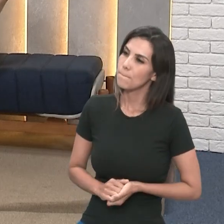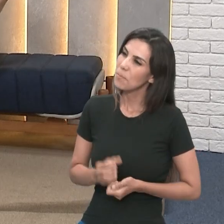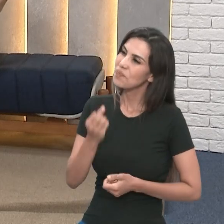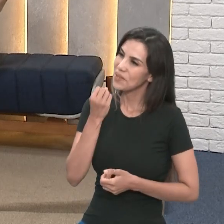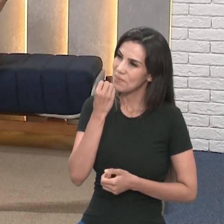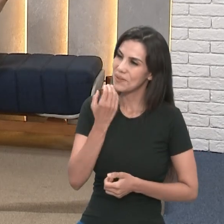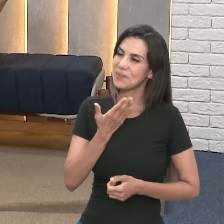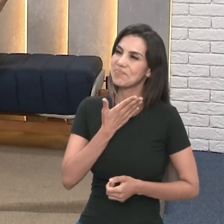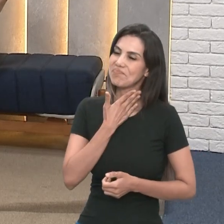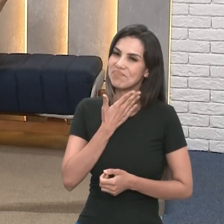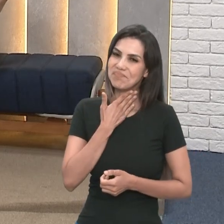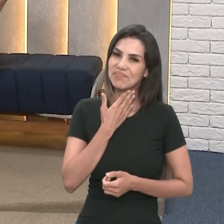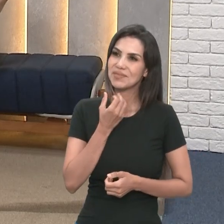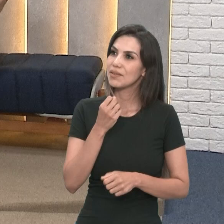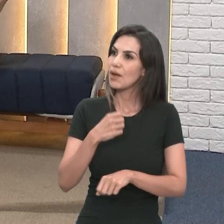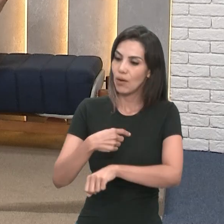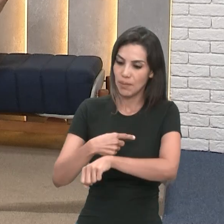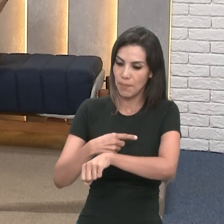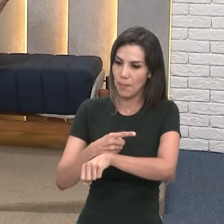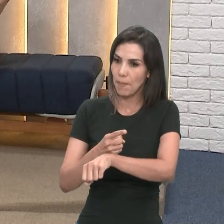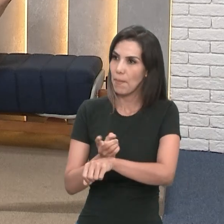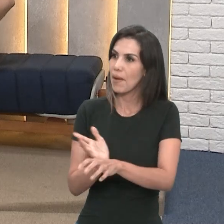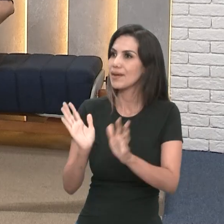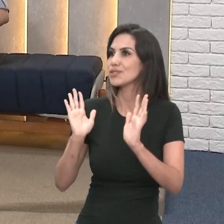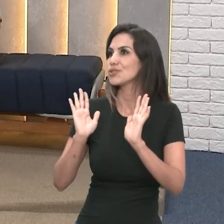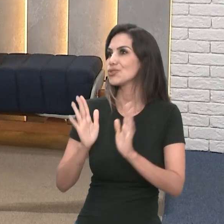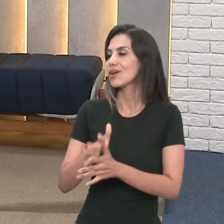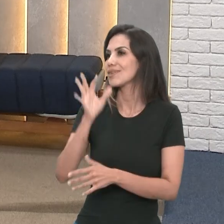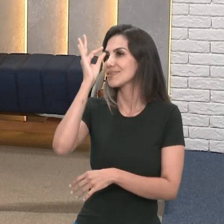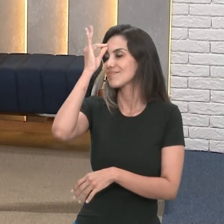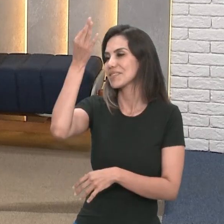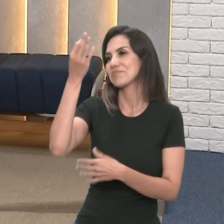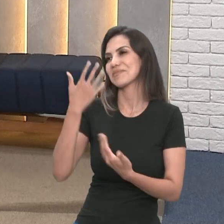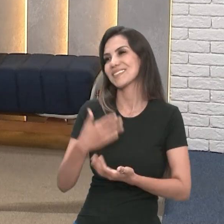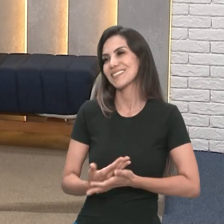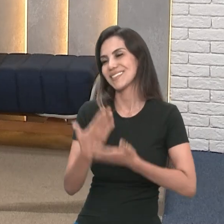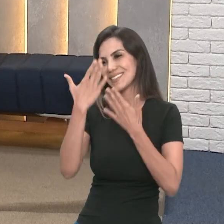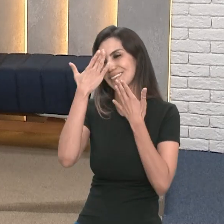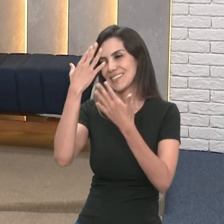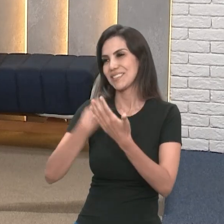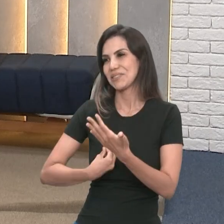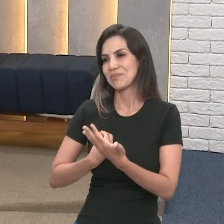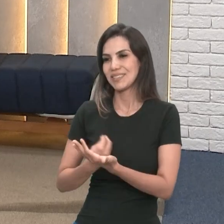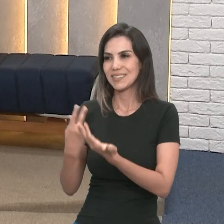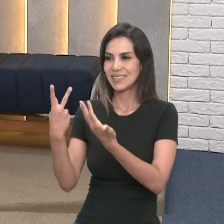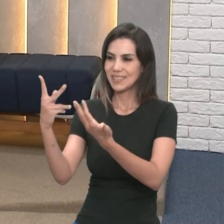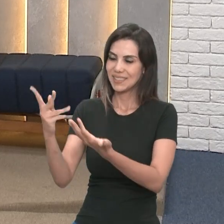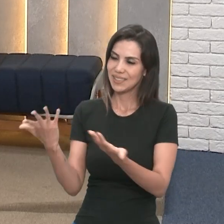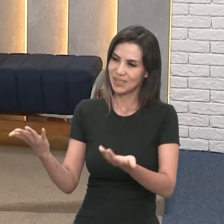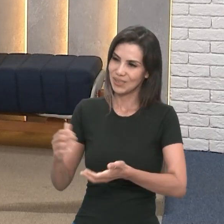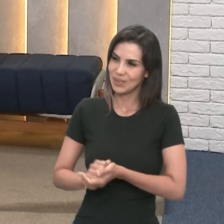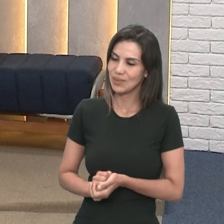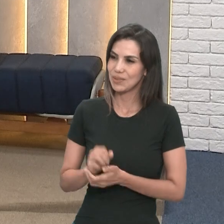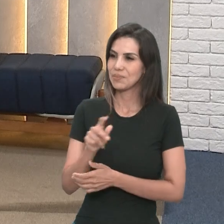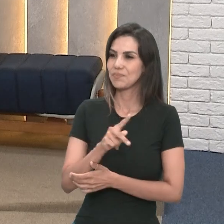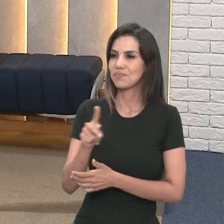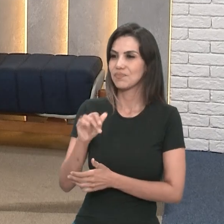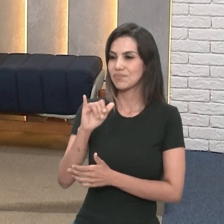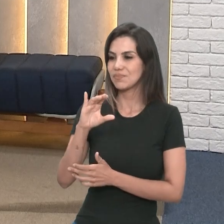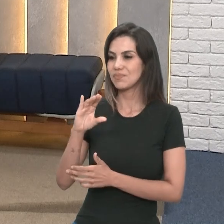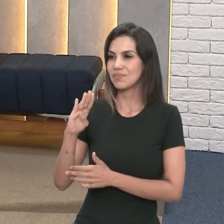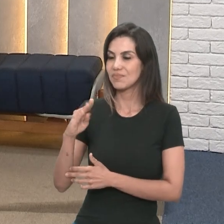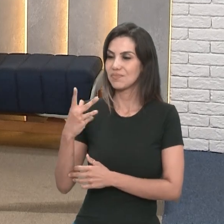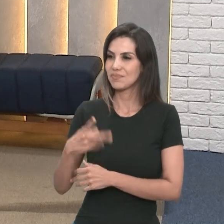né? Tanto que passa tão rápido que a gente já vai ter que agradecer aqui a presença do professor Daniel Rosa, professor do ICB, o Instituto de